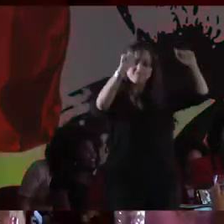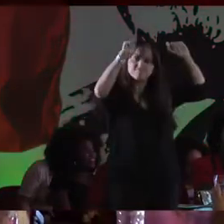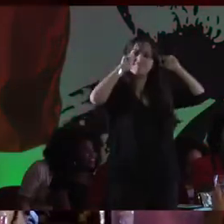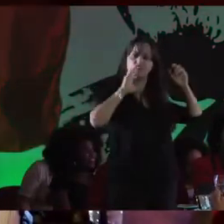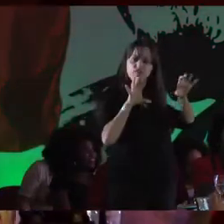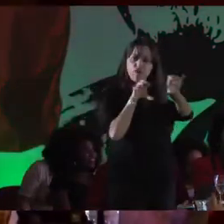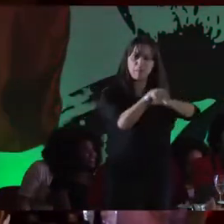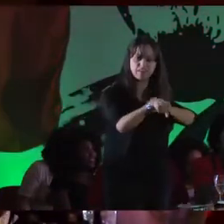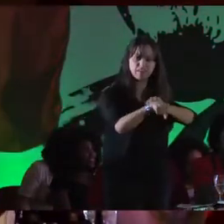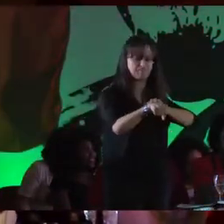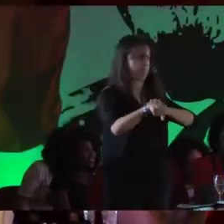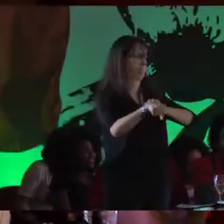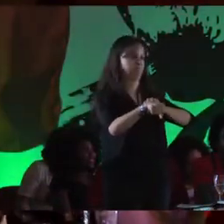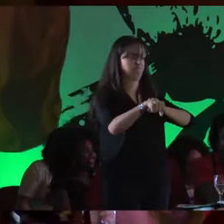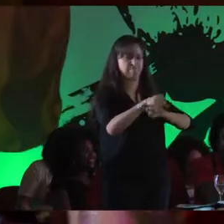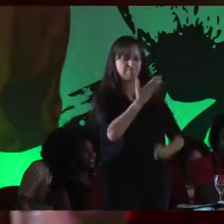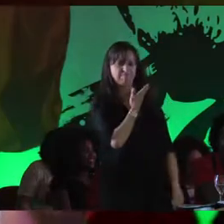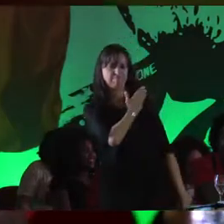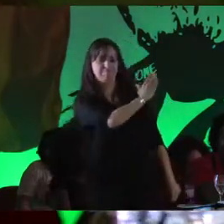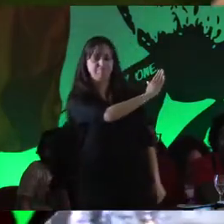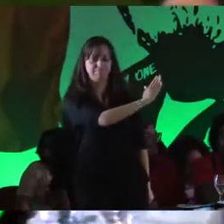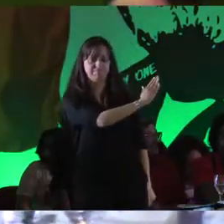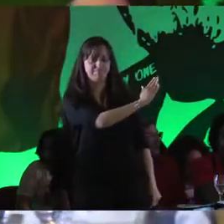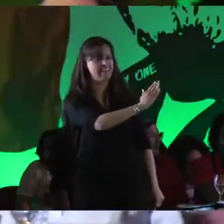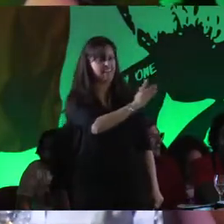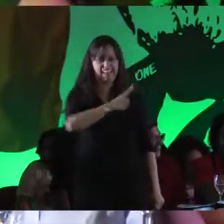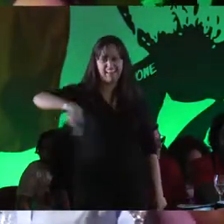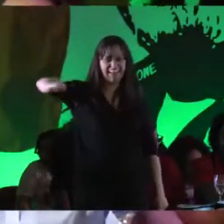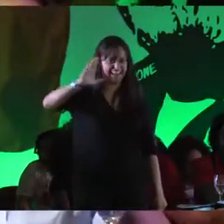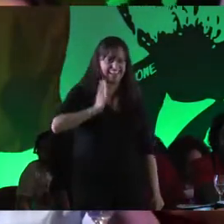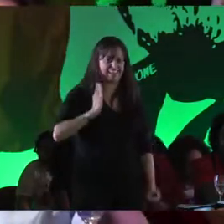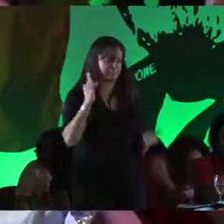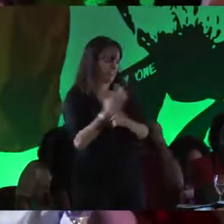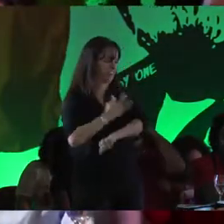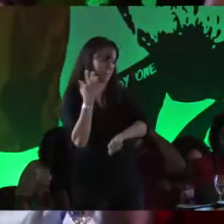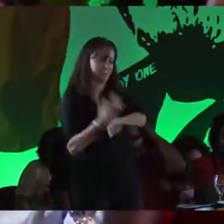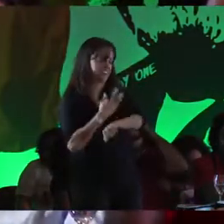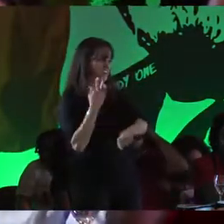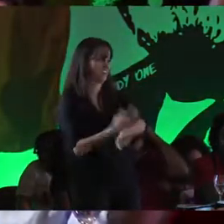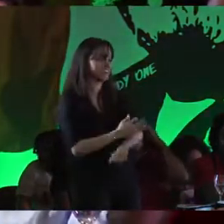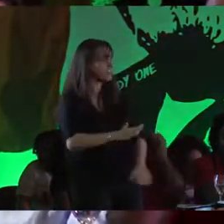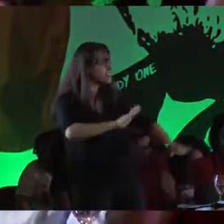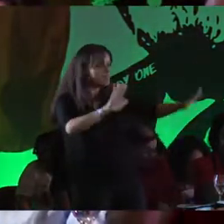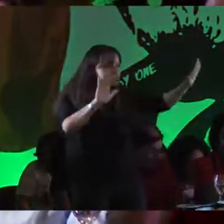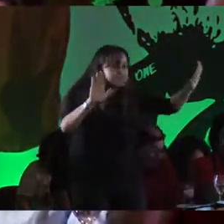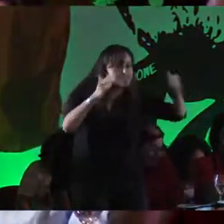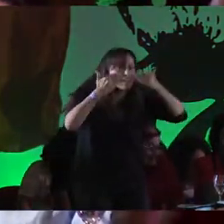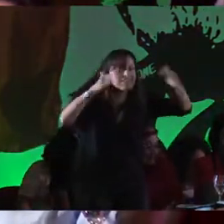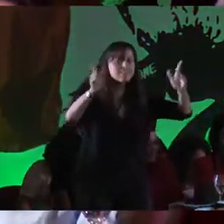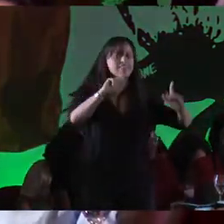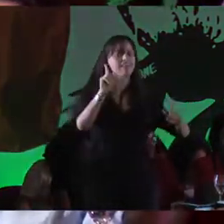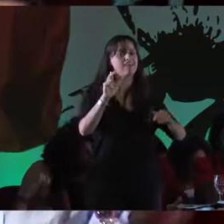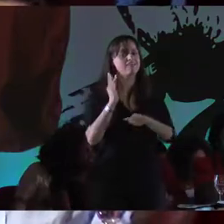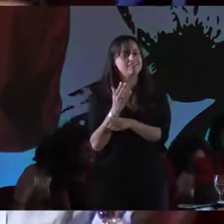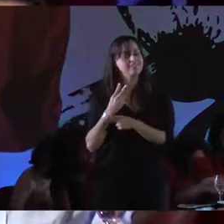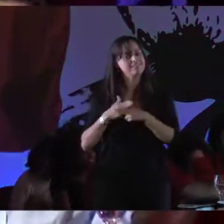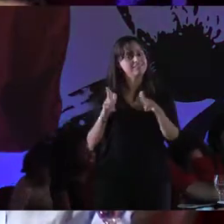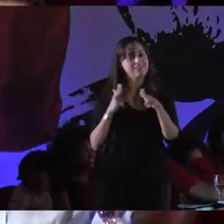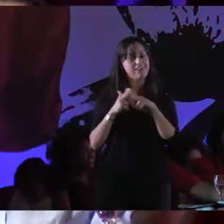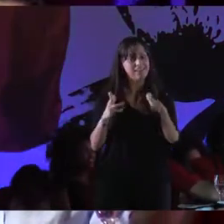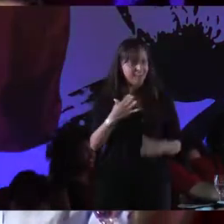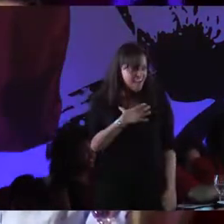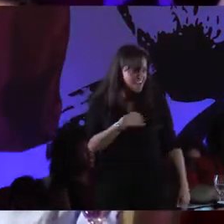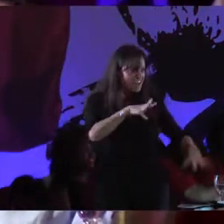Ah, aí eles não atura, aí não atura, tenha calma, patrão, não dá na vista, mas seu filhão se